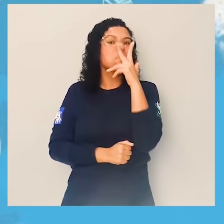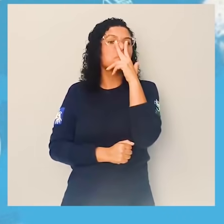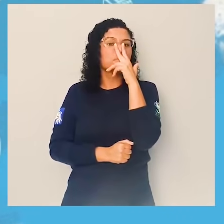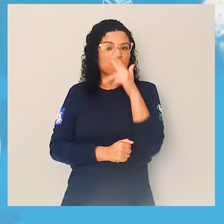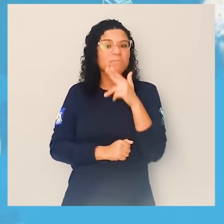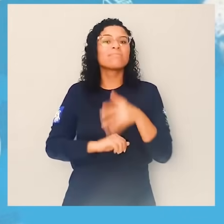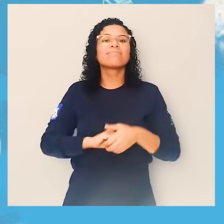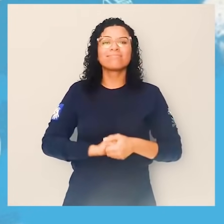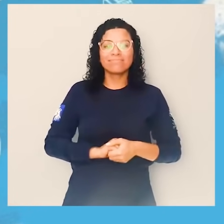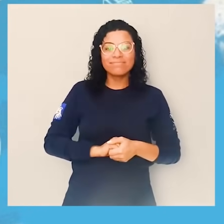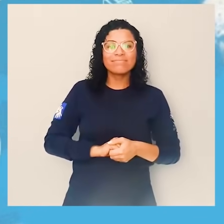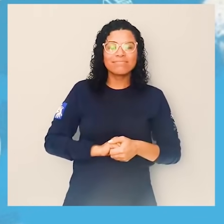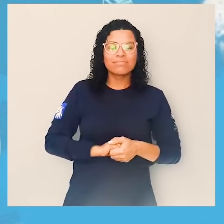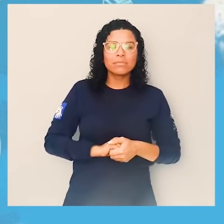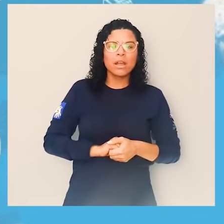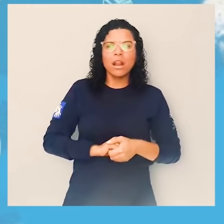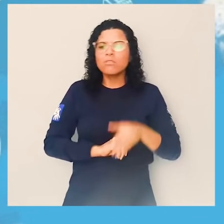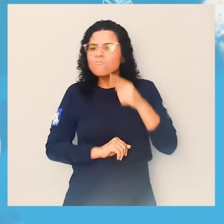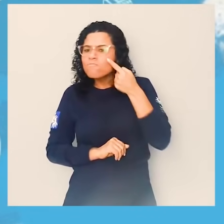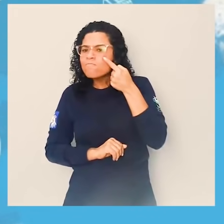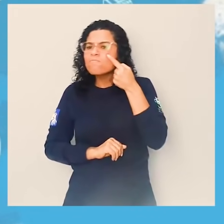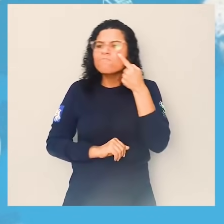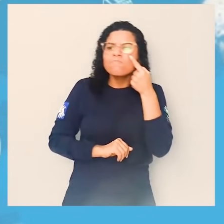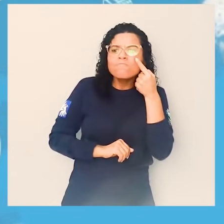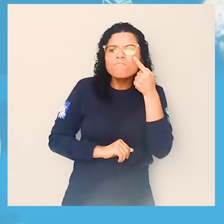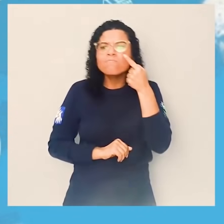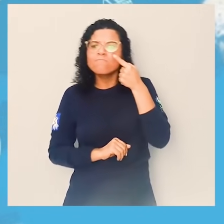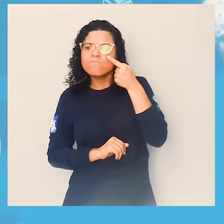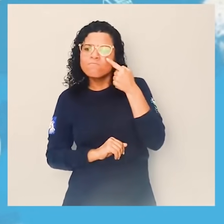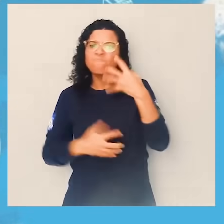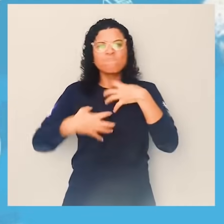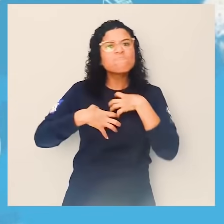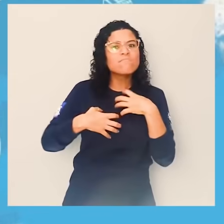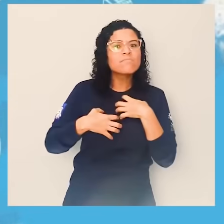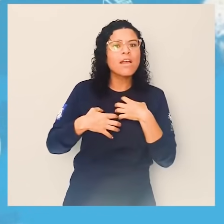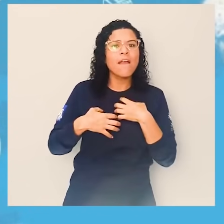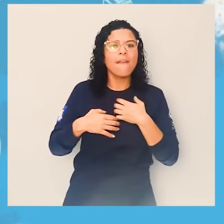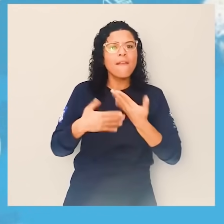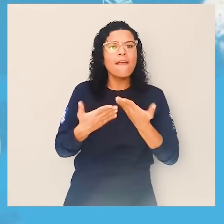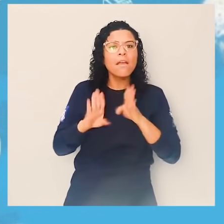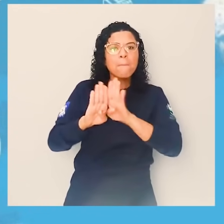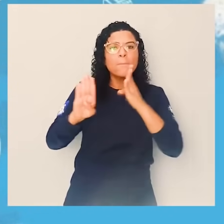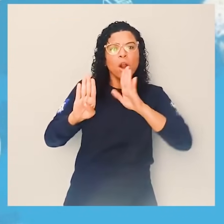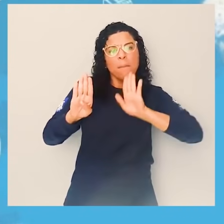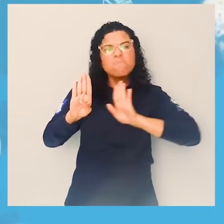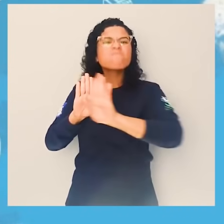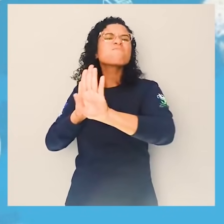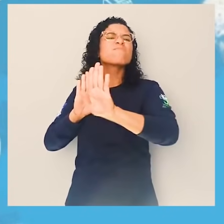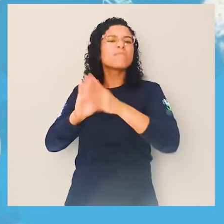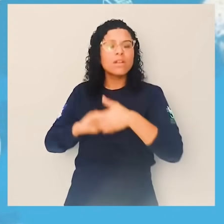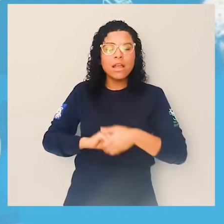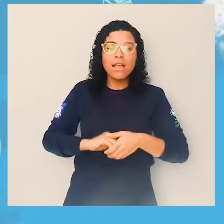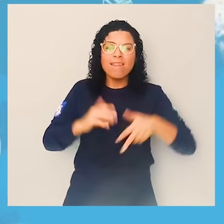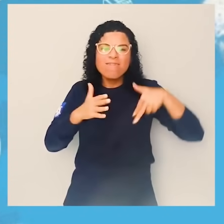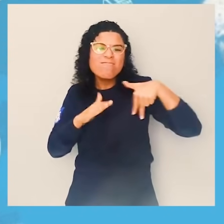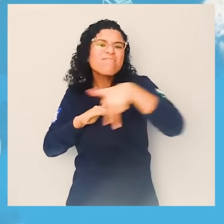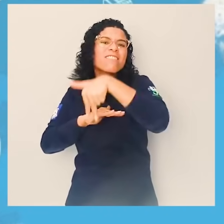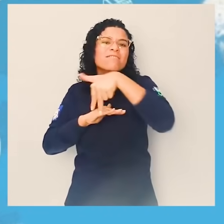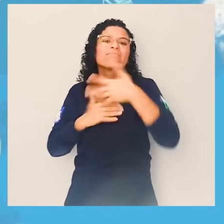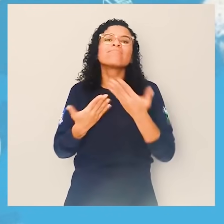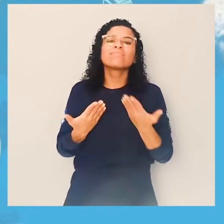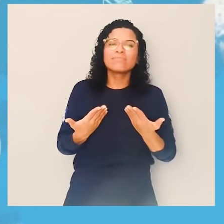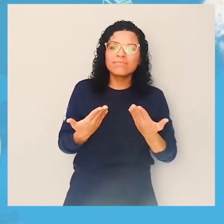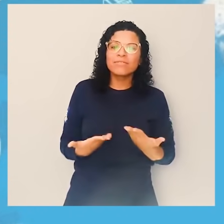alguma coisa. O reizinho ficou desconfiadíssimo com a atitude da velha. Então ele empurrou a porta e foi entrando